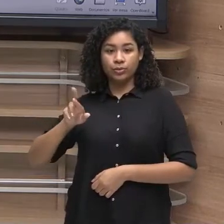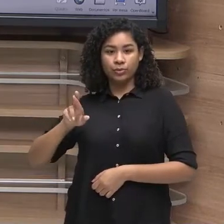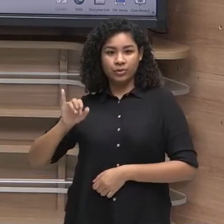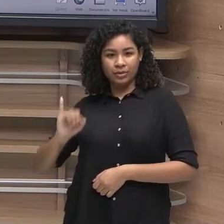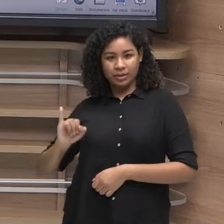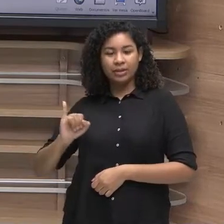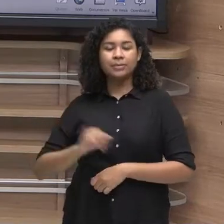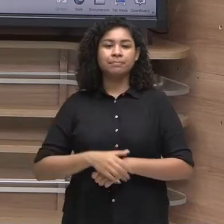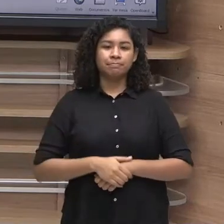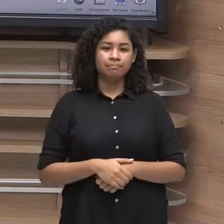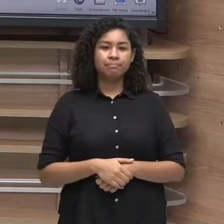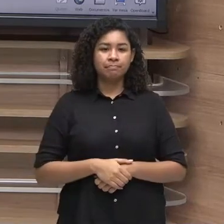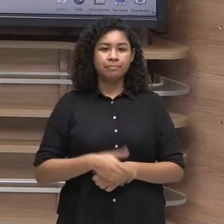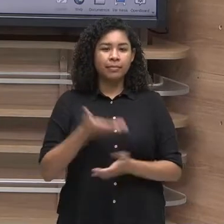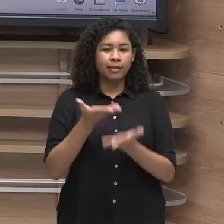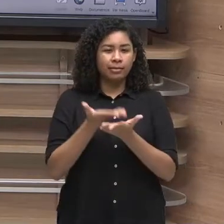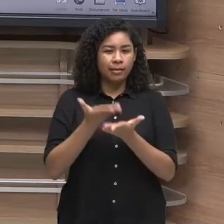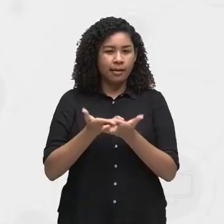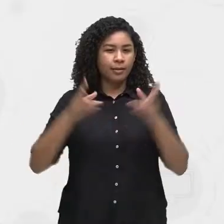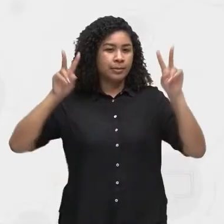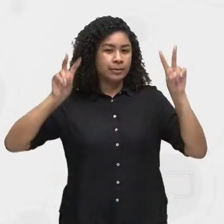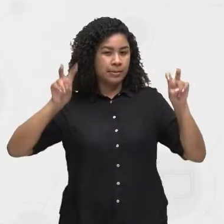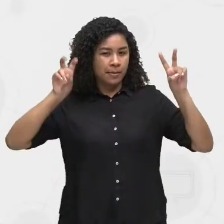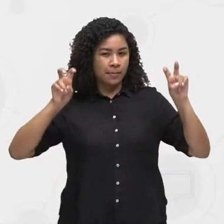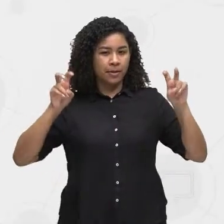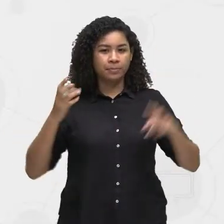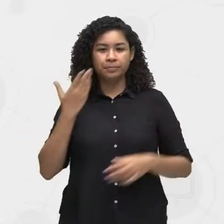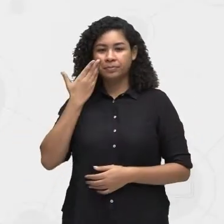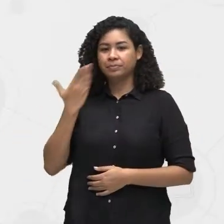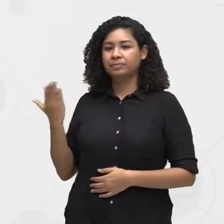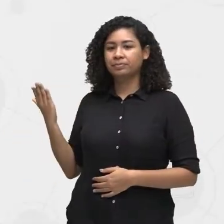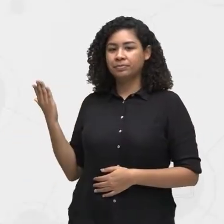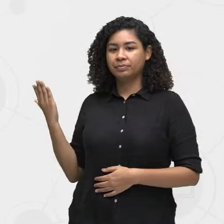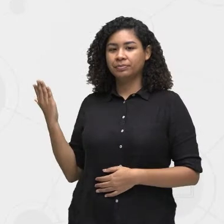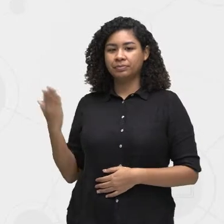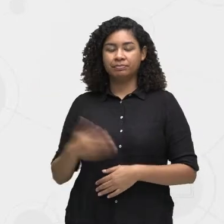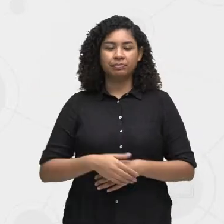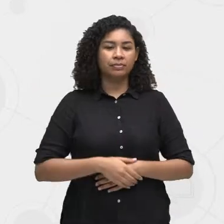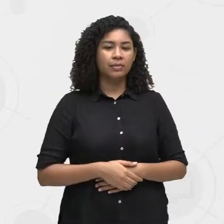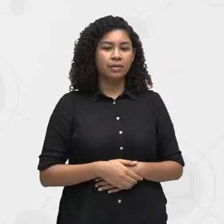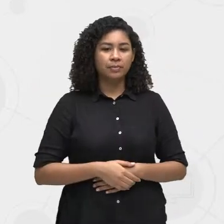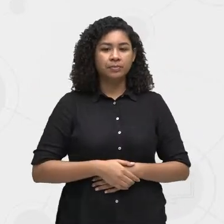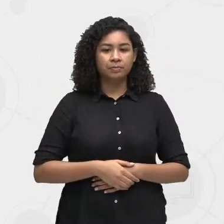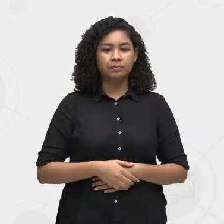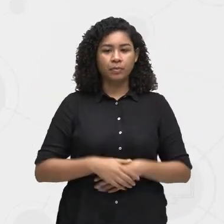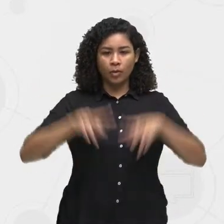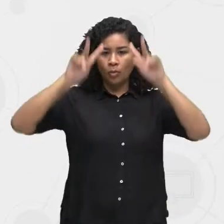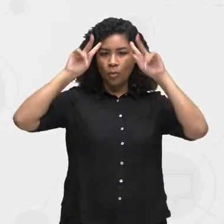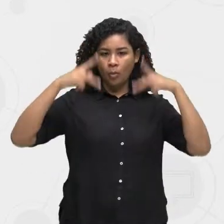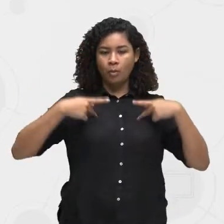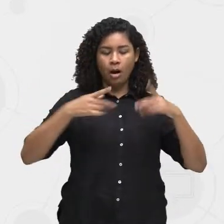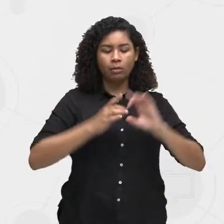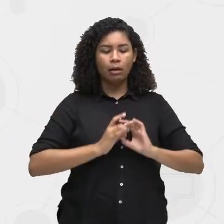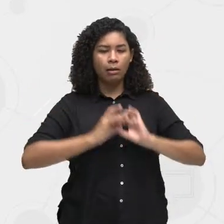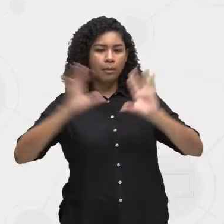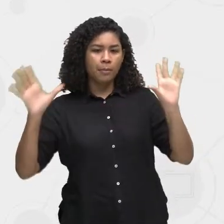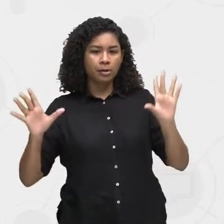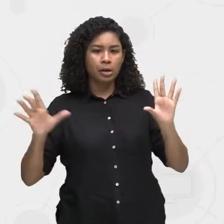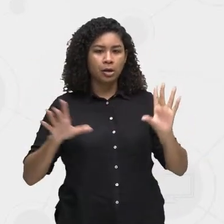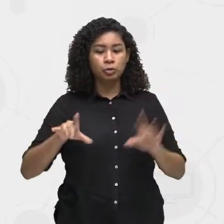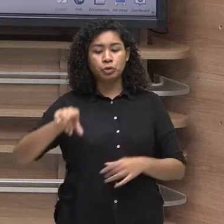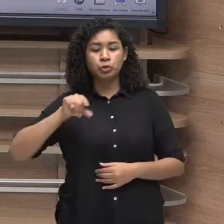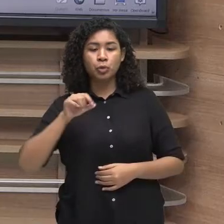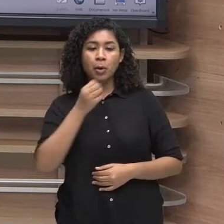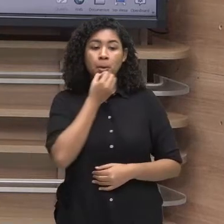ao longo da temática de hoje com o seguinte tema: liberdade humana entre o bem e o